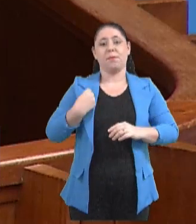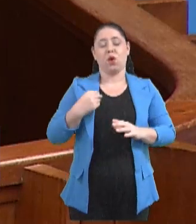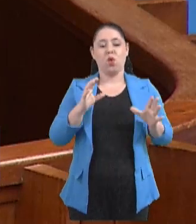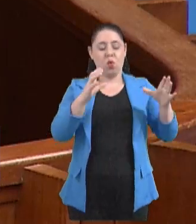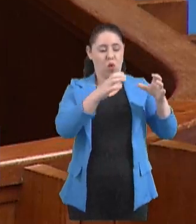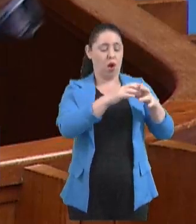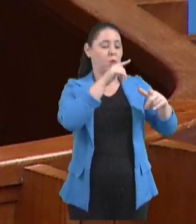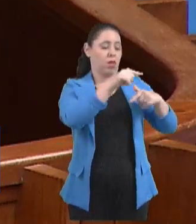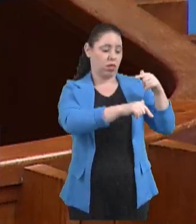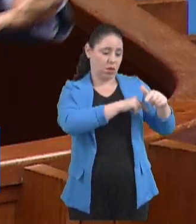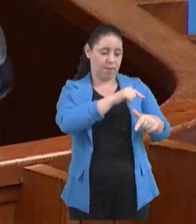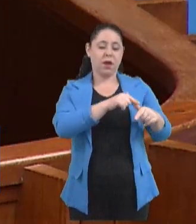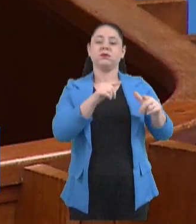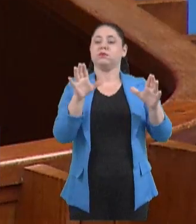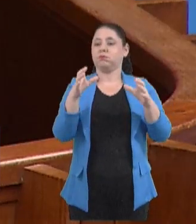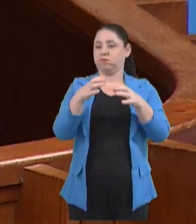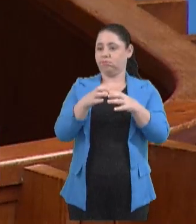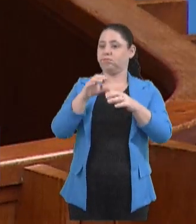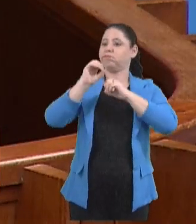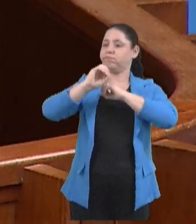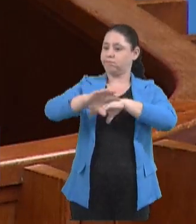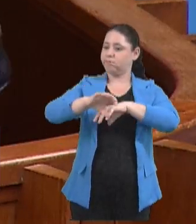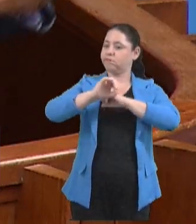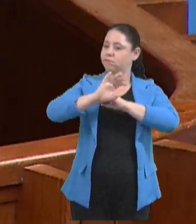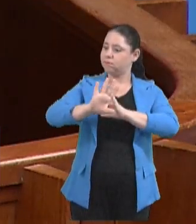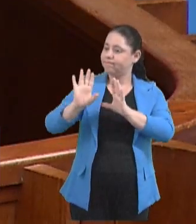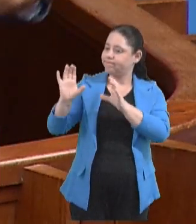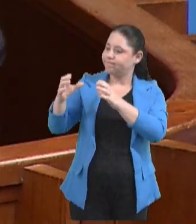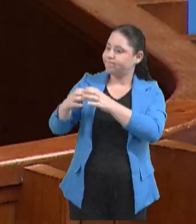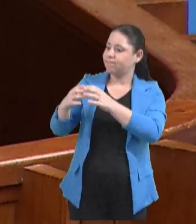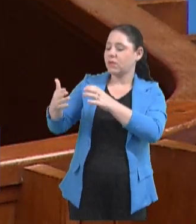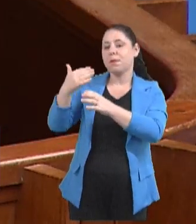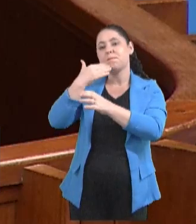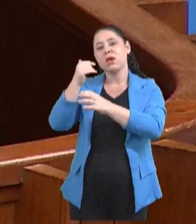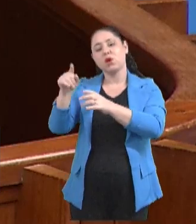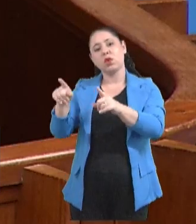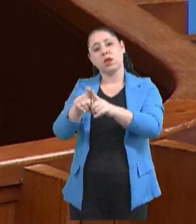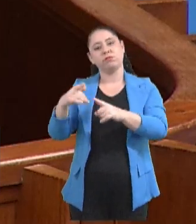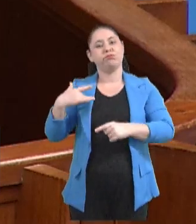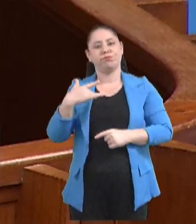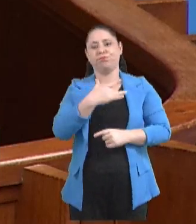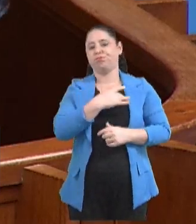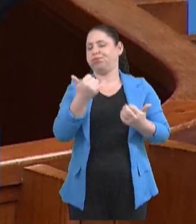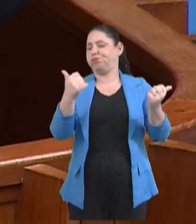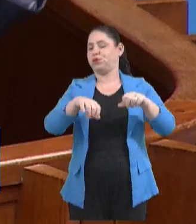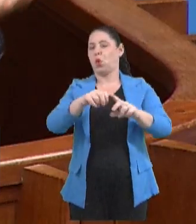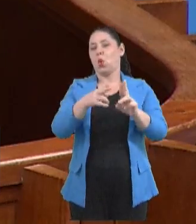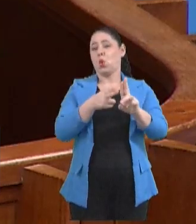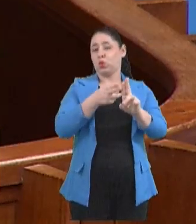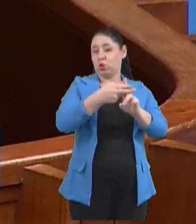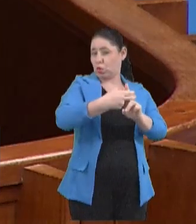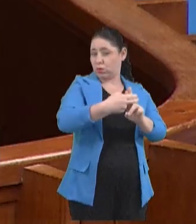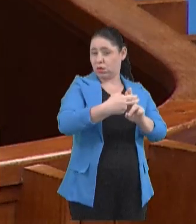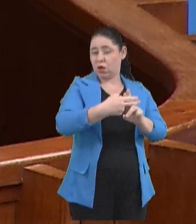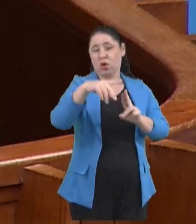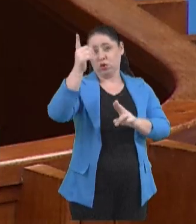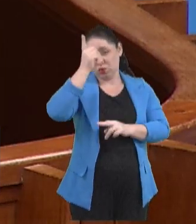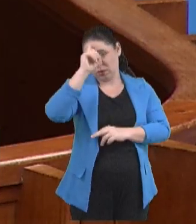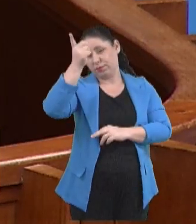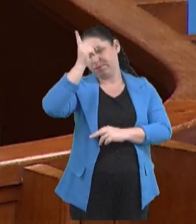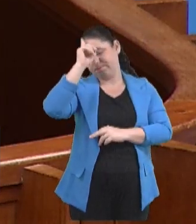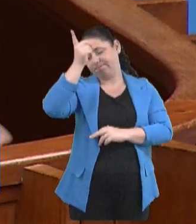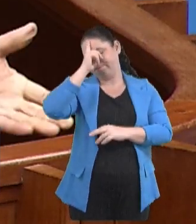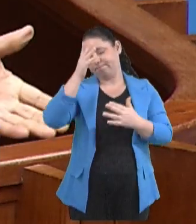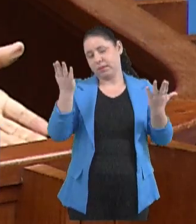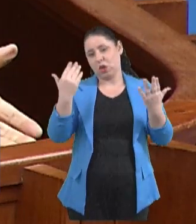do trabalho, no setor da educação, melhorar essa saúde, que esse SUS ninguém aguenta todo dia.